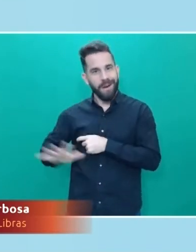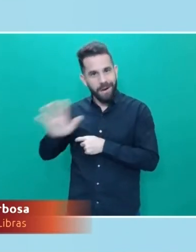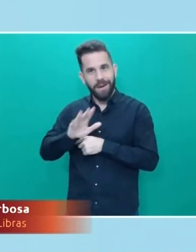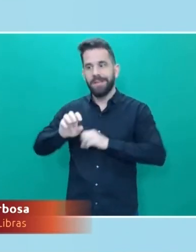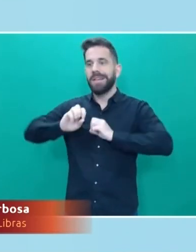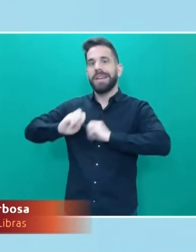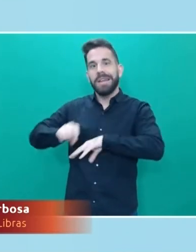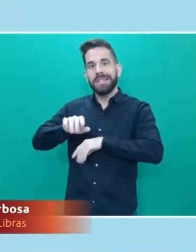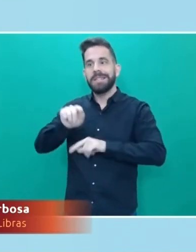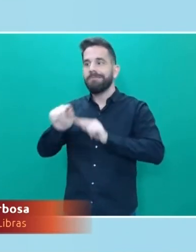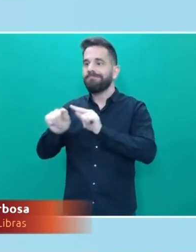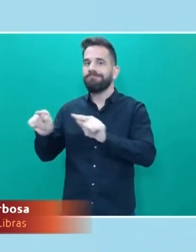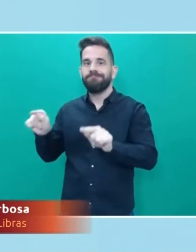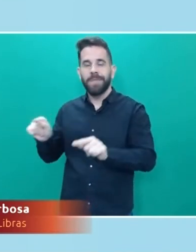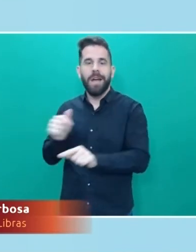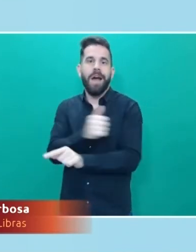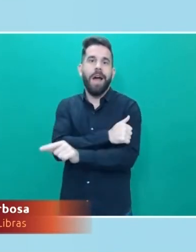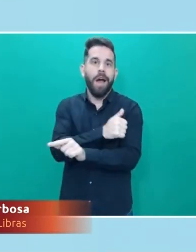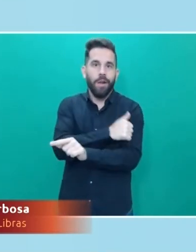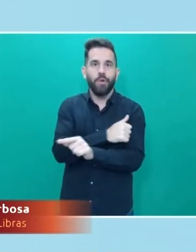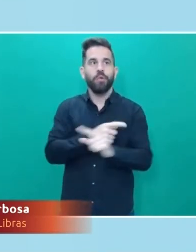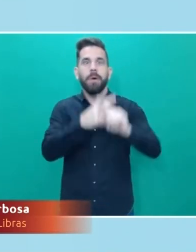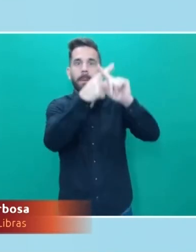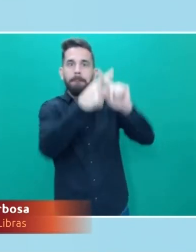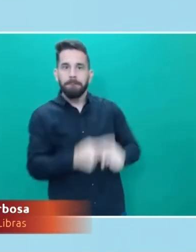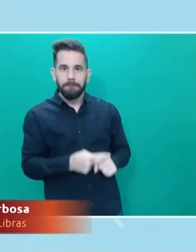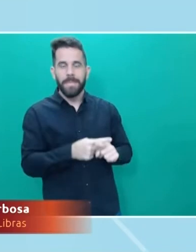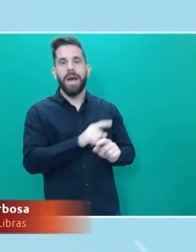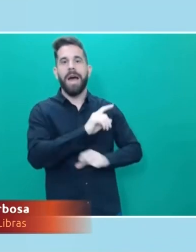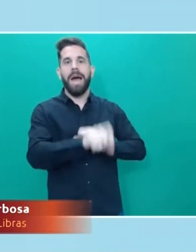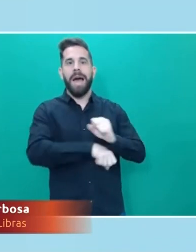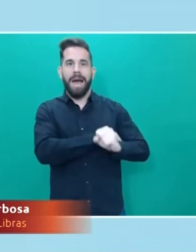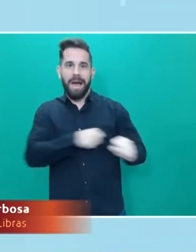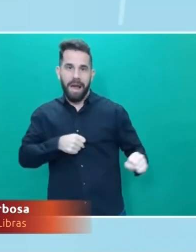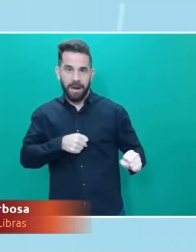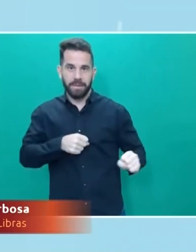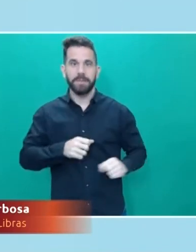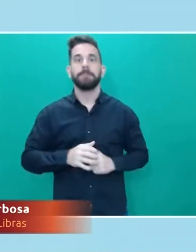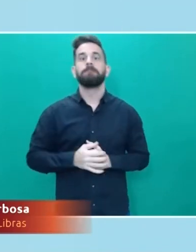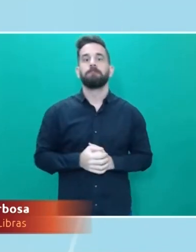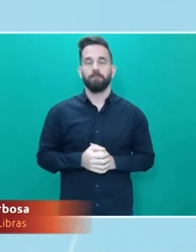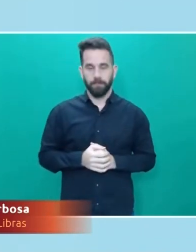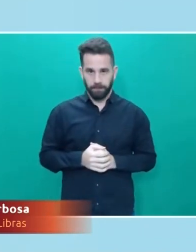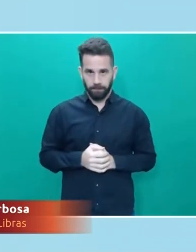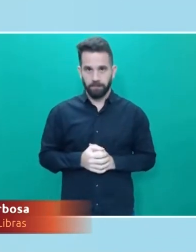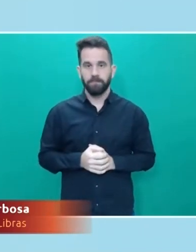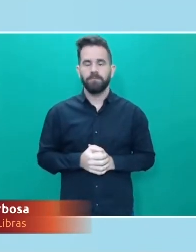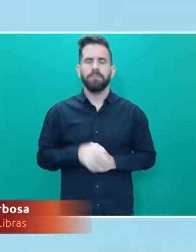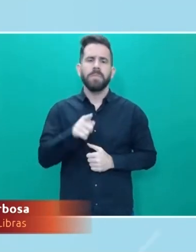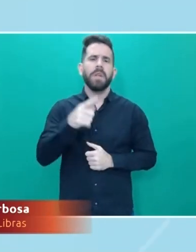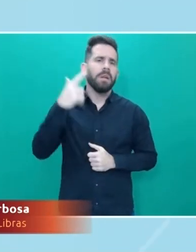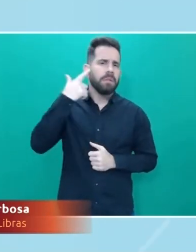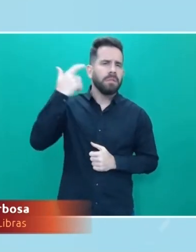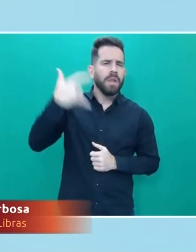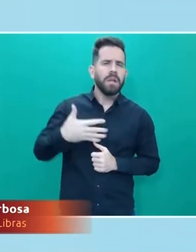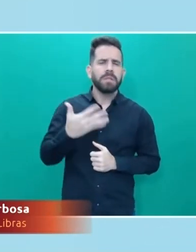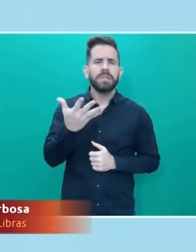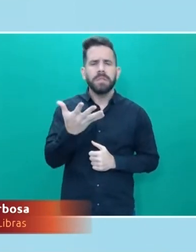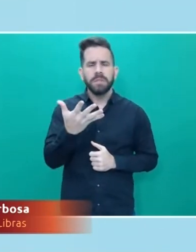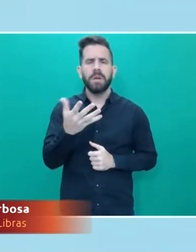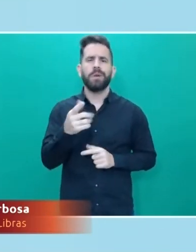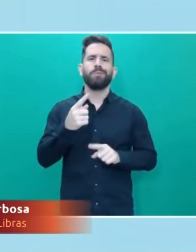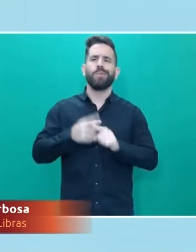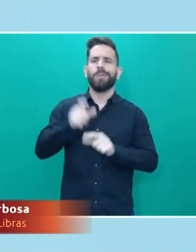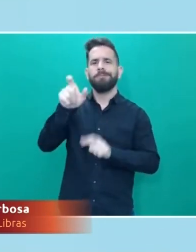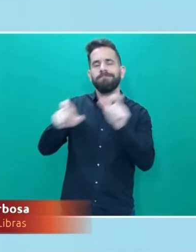artes marciais. Yurganis, queria que você, antes da nossa entrevista, fizesse a sua descrição física para o nosso público cego, de